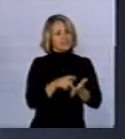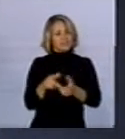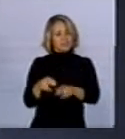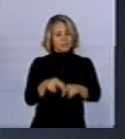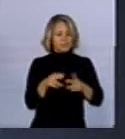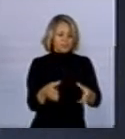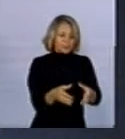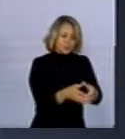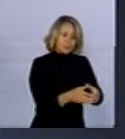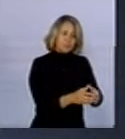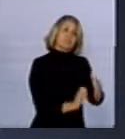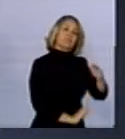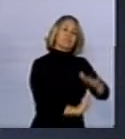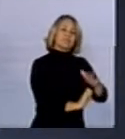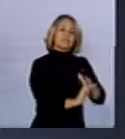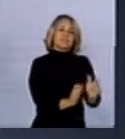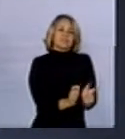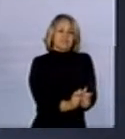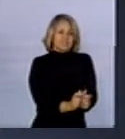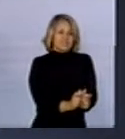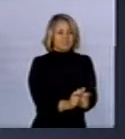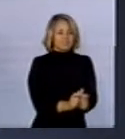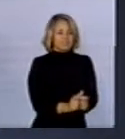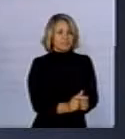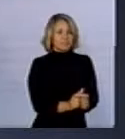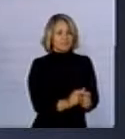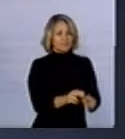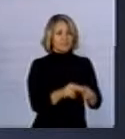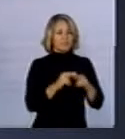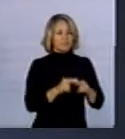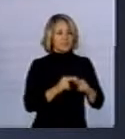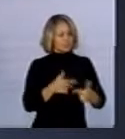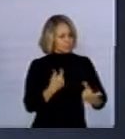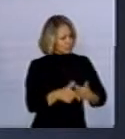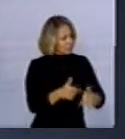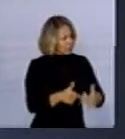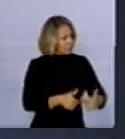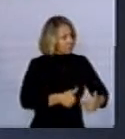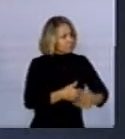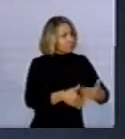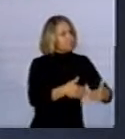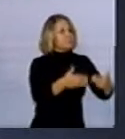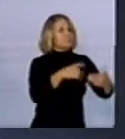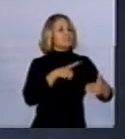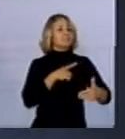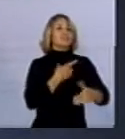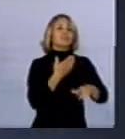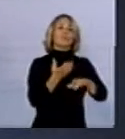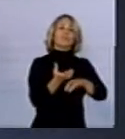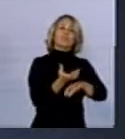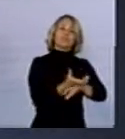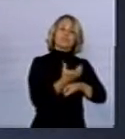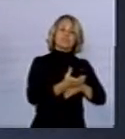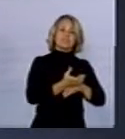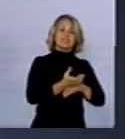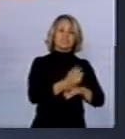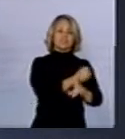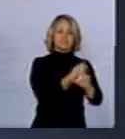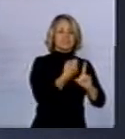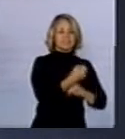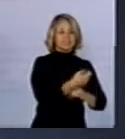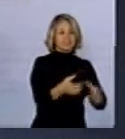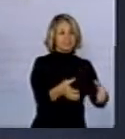pequenos operadores, passa necessariamente pelo desempenho dessas importantes funções que têm conteúdo social destes pequenos